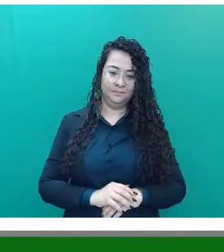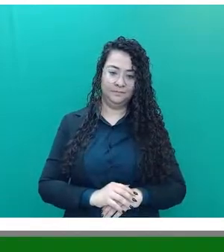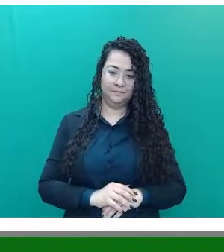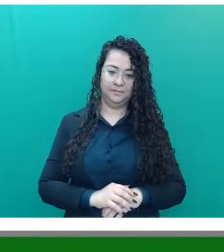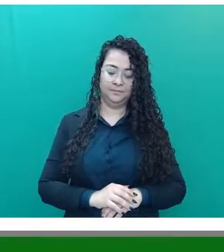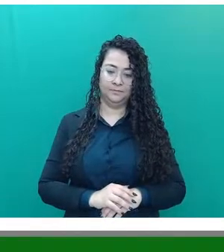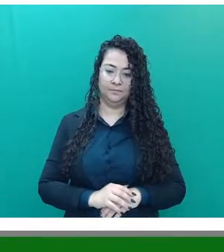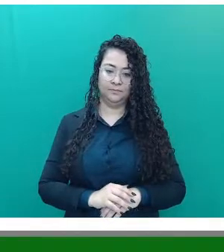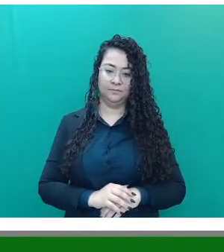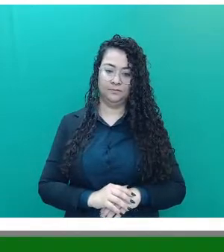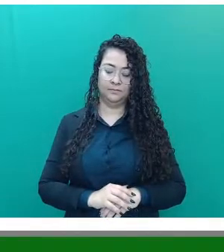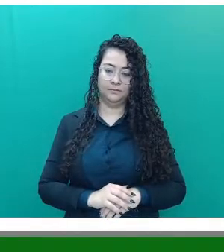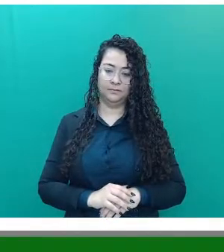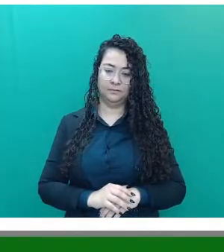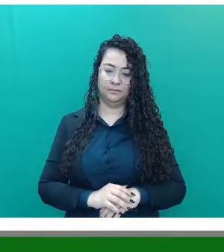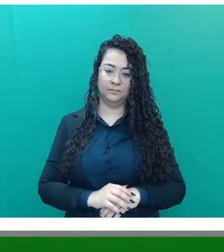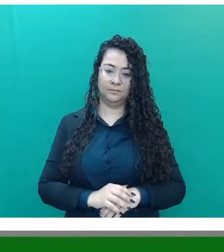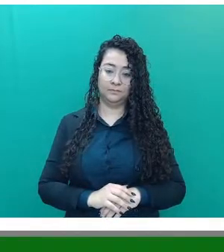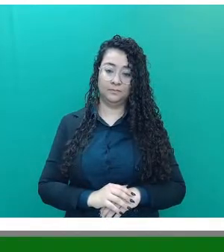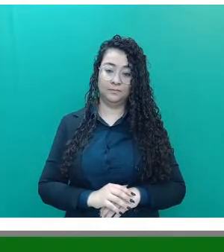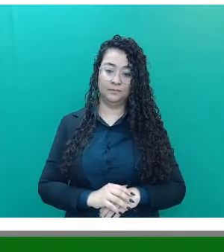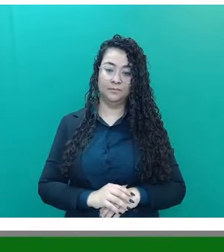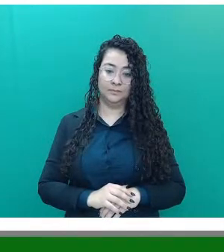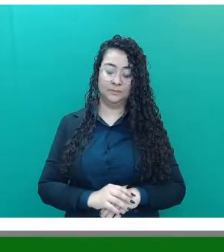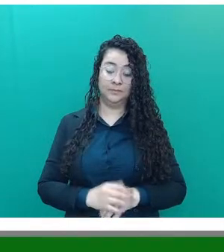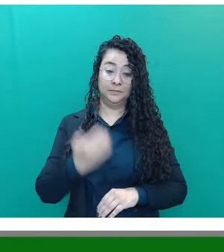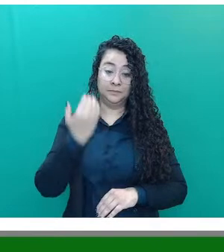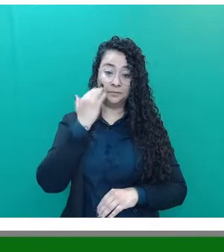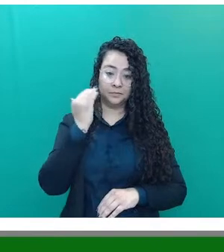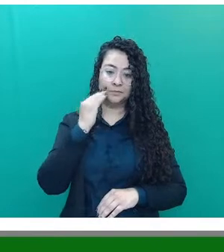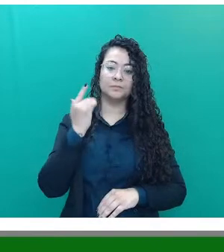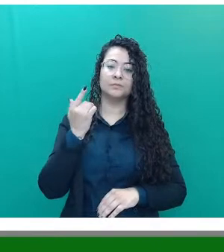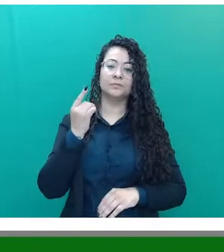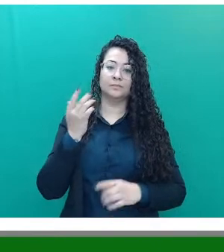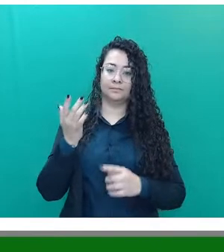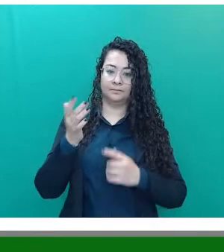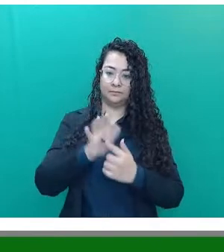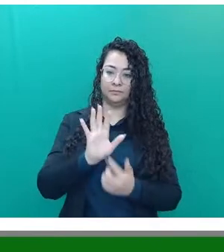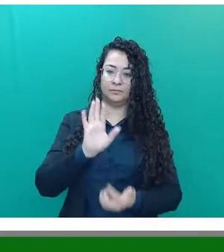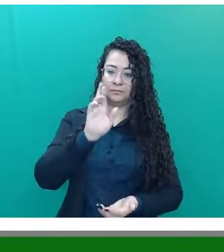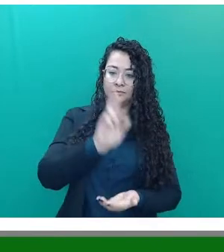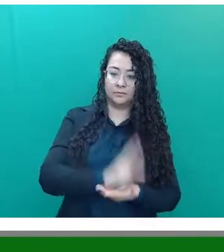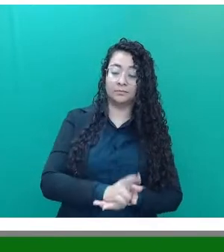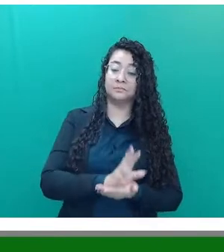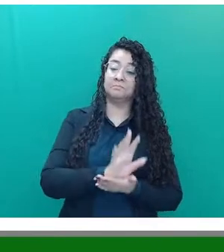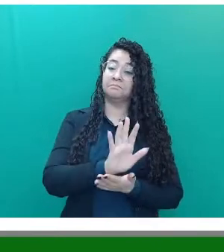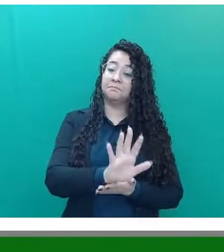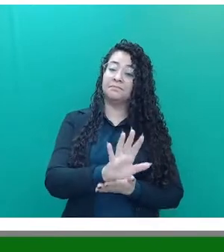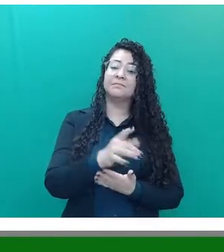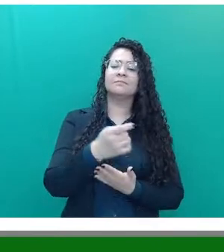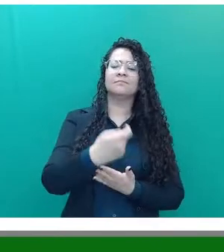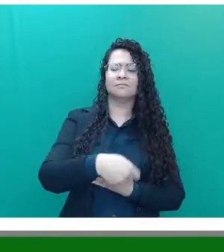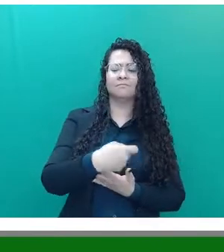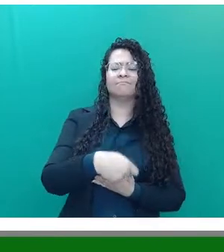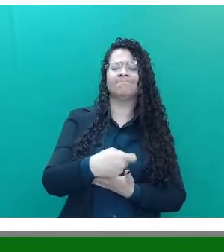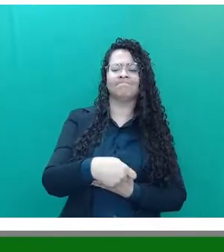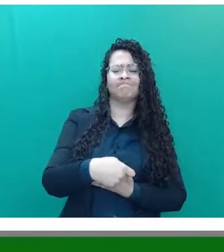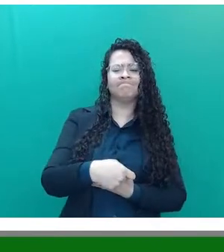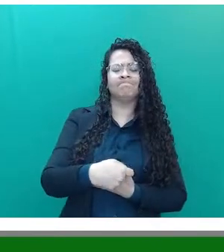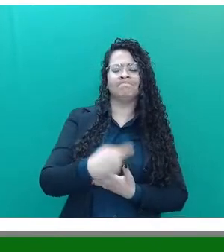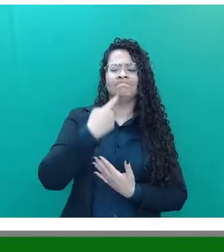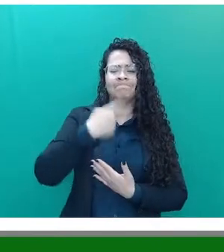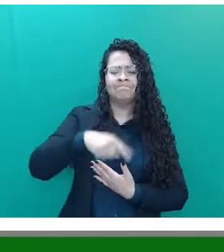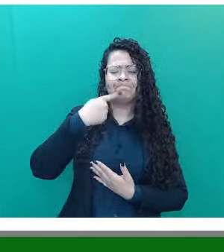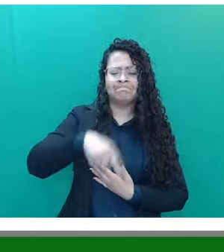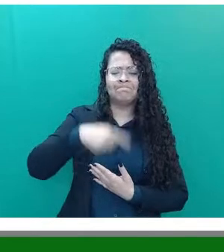aqui você indica nos seus dados essa realidade, né? Mas eu acho que tem que ser feita uma crítica um pouquinho mais forte,